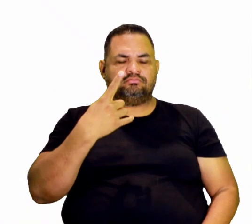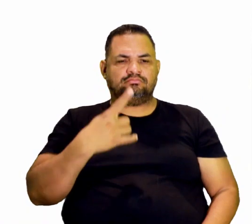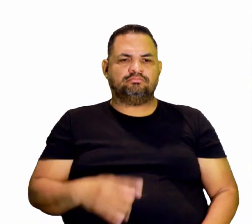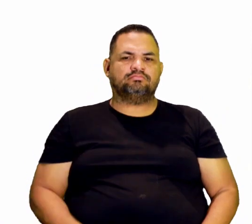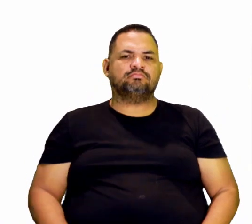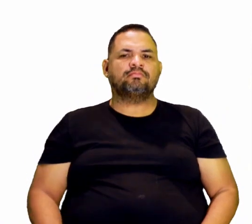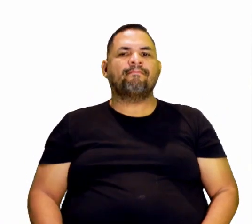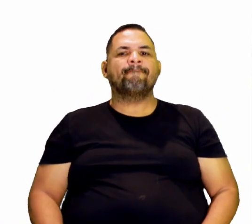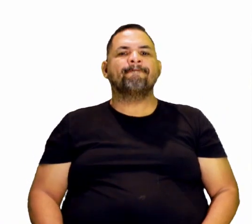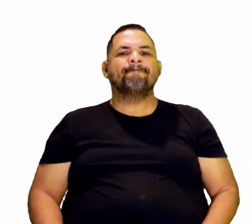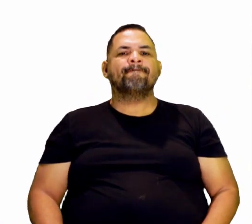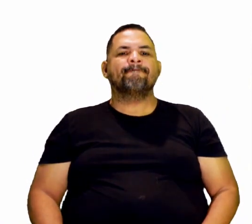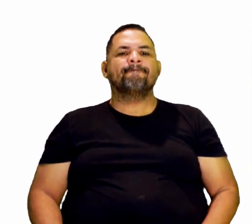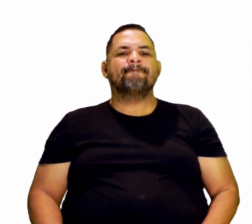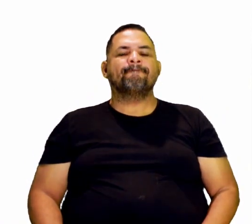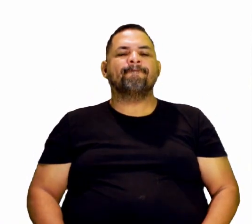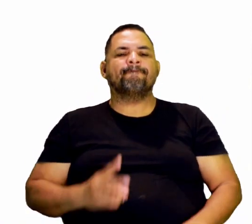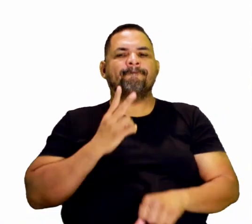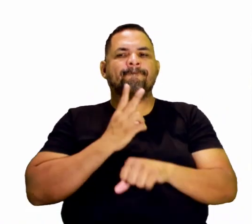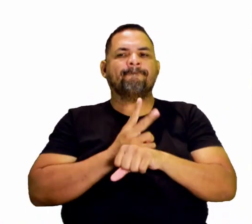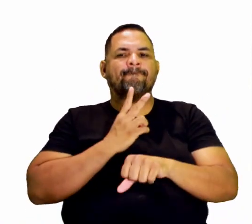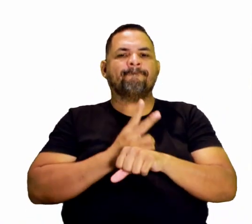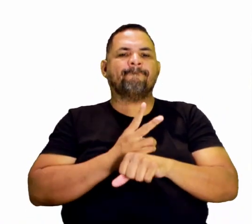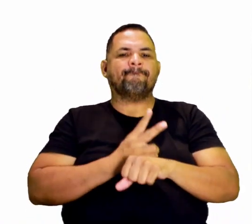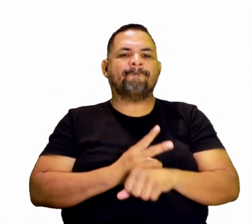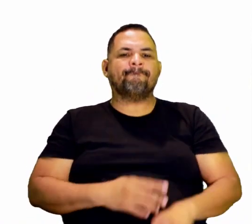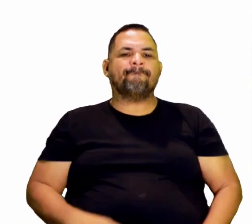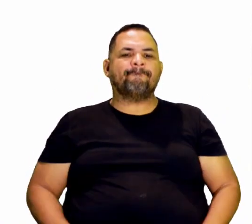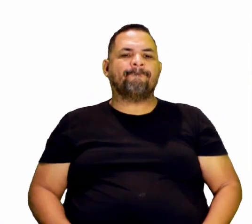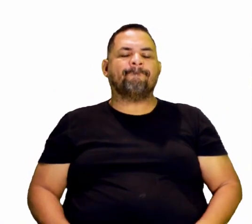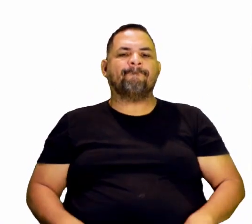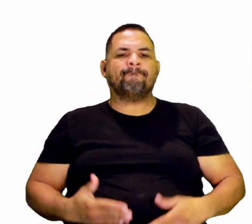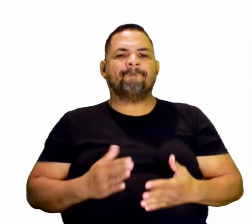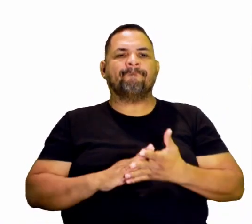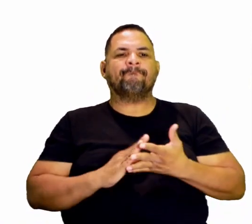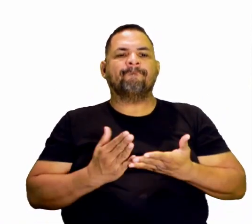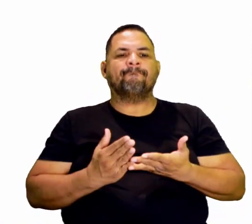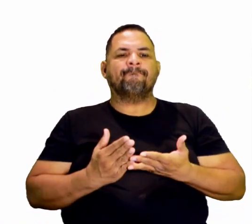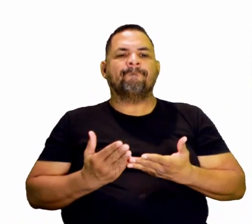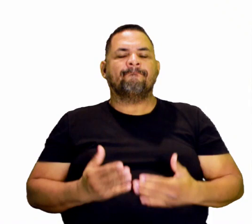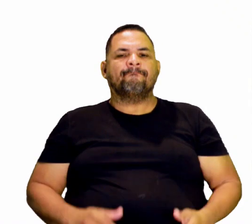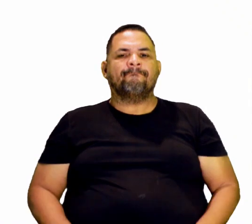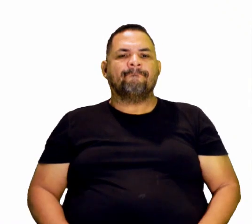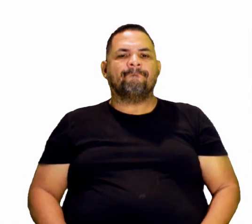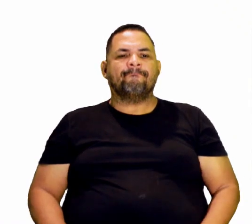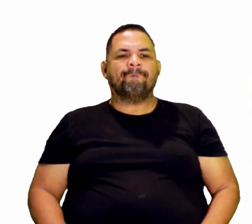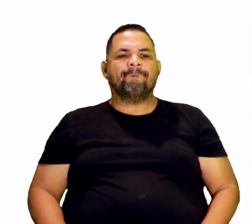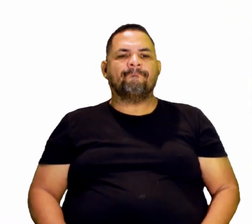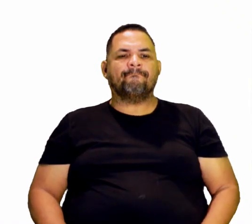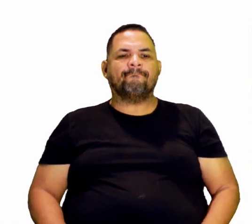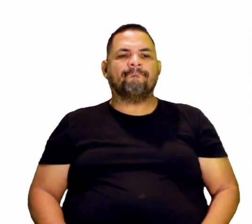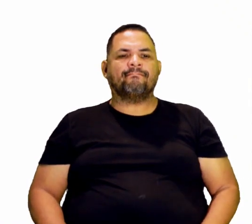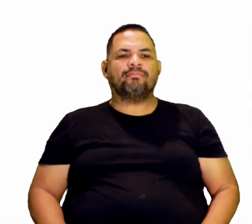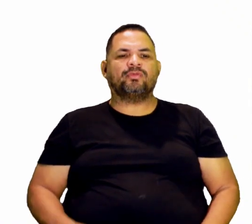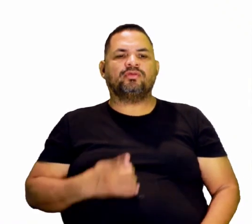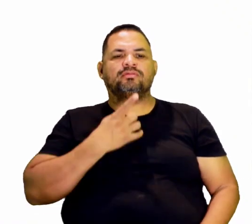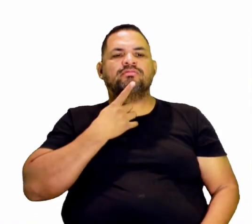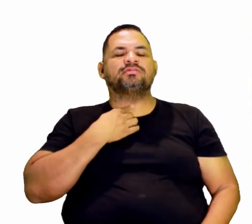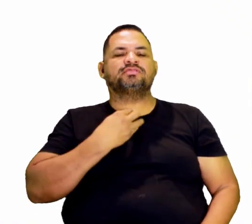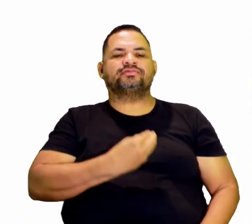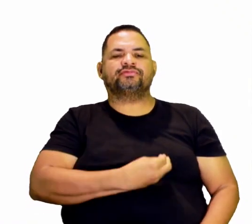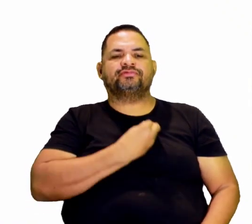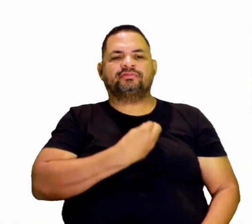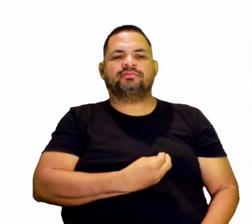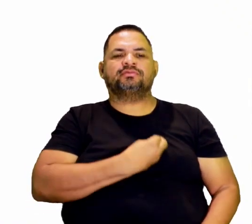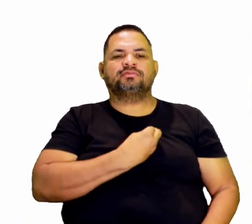esse vídeo, né? Artista de vanguarda, Sede de Viver, que é um